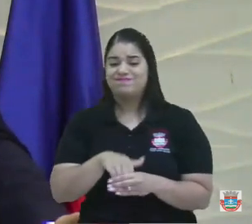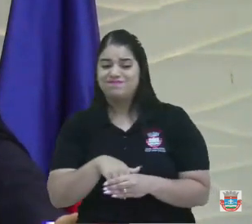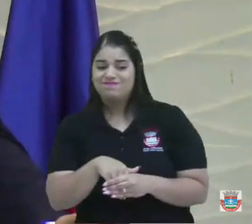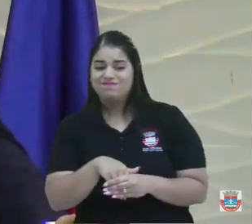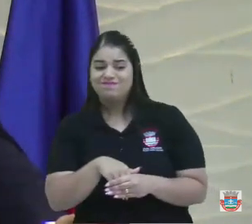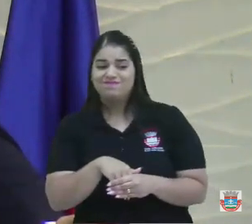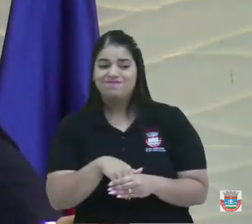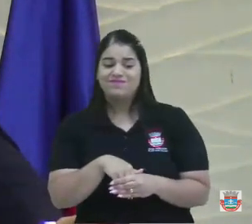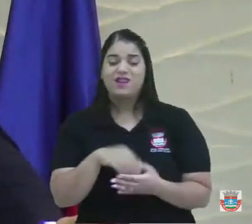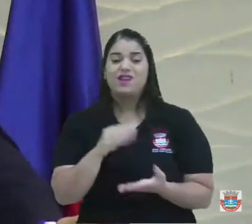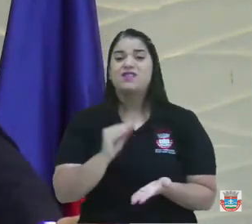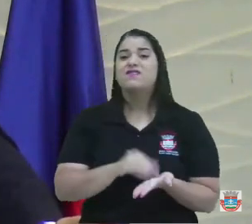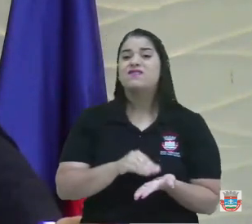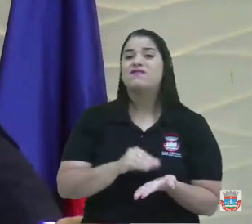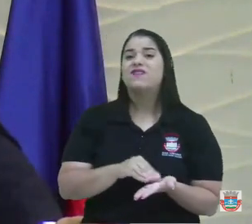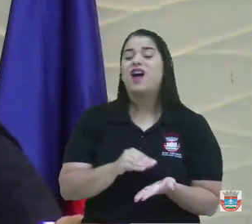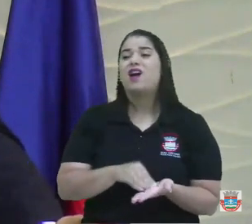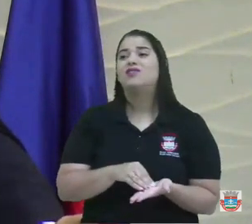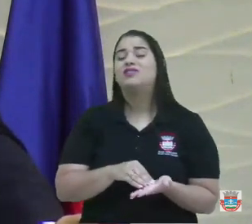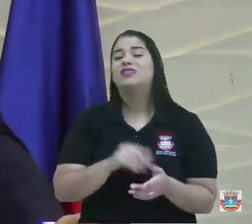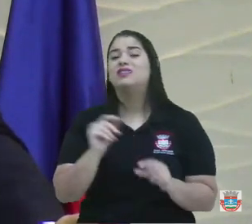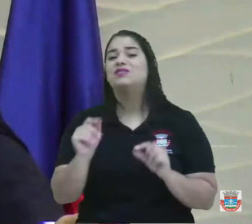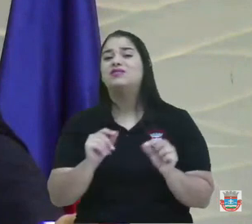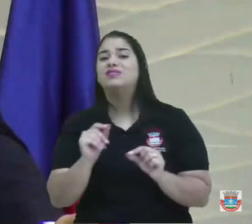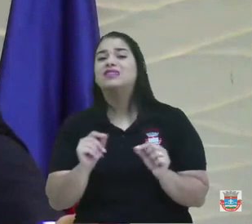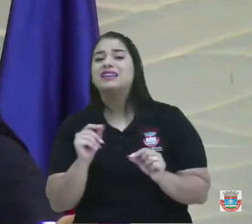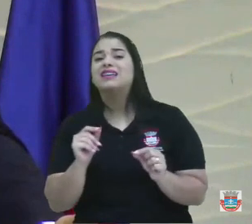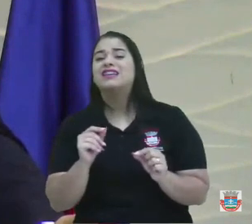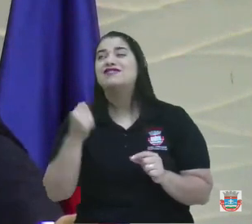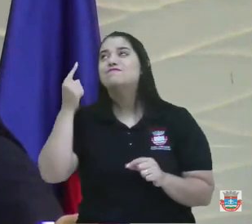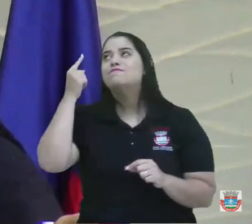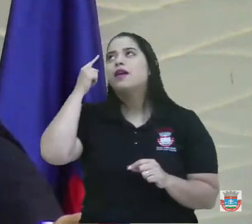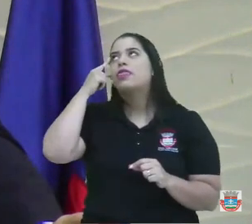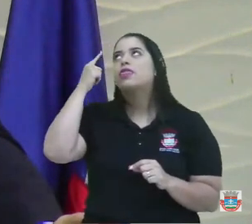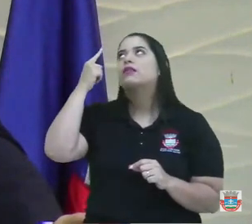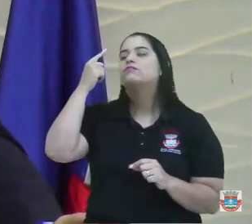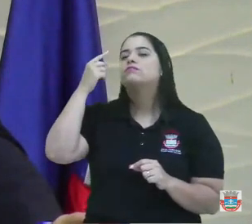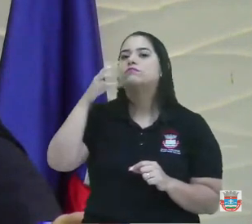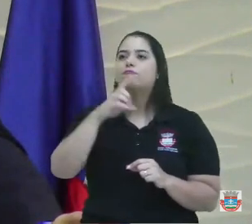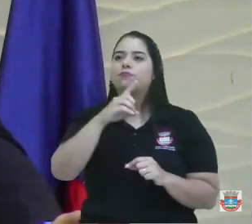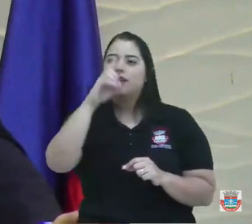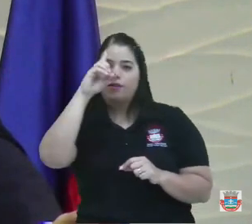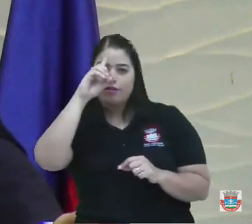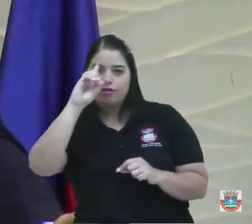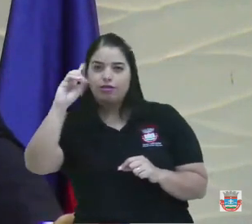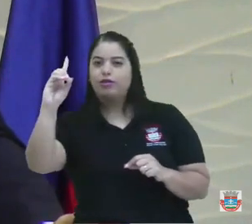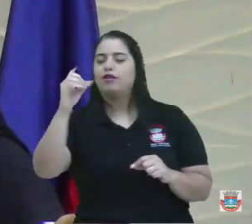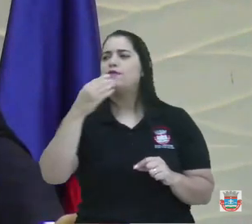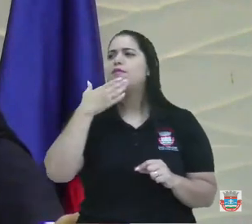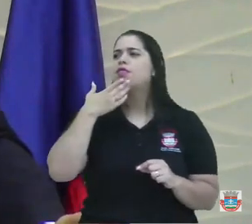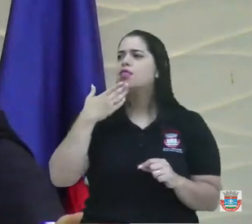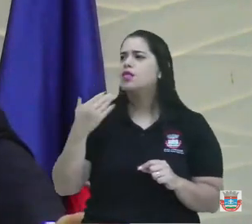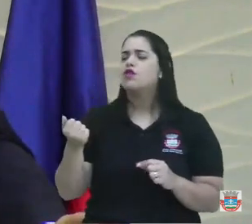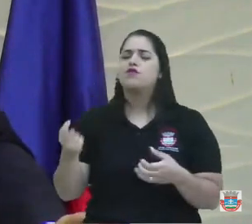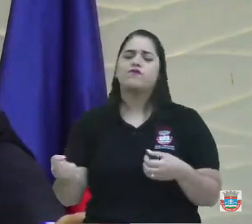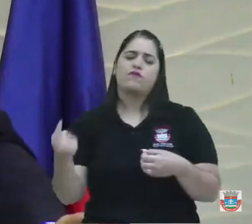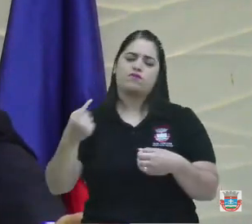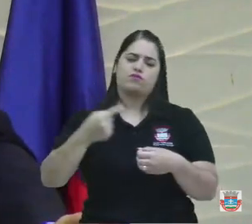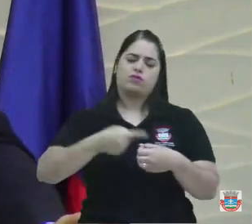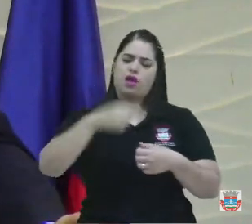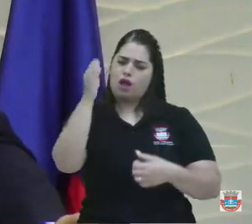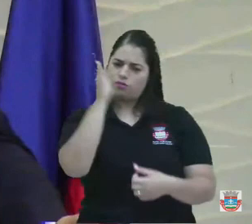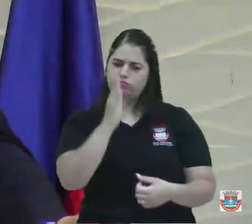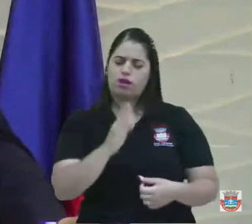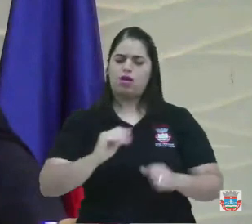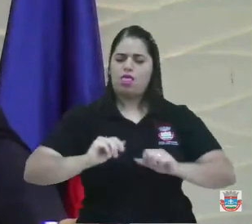fato a esperança de termos dias melhores, a esperança da gente poder retomar a um país forte, a um